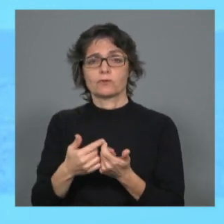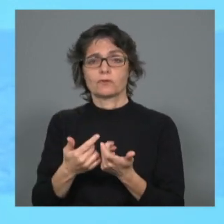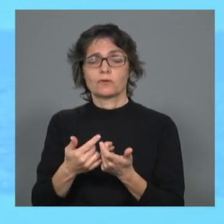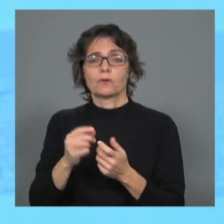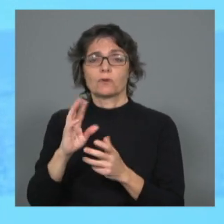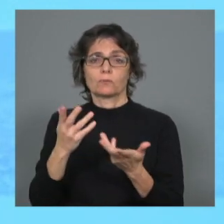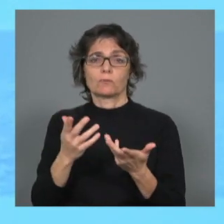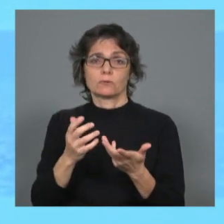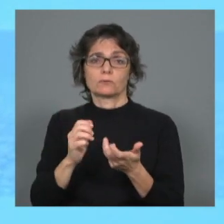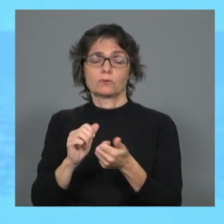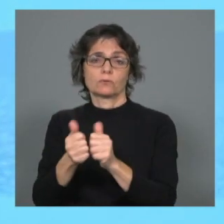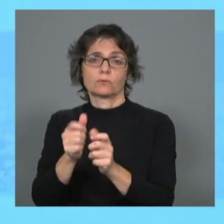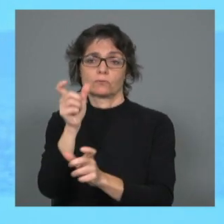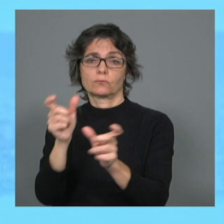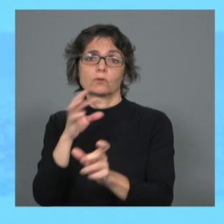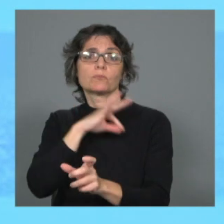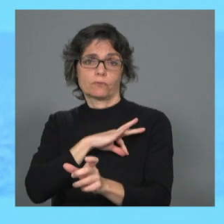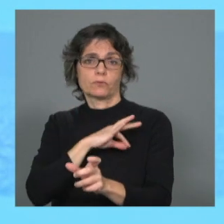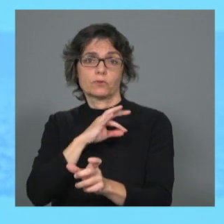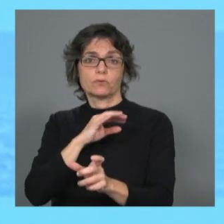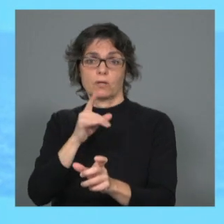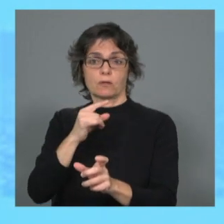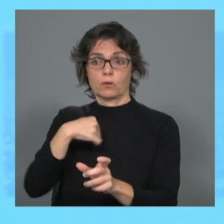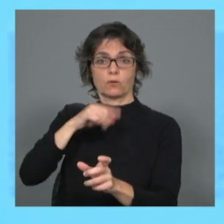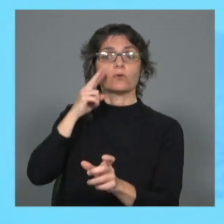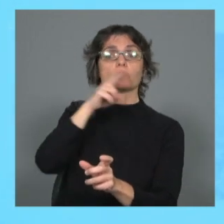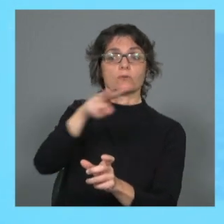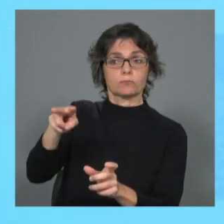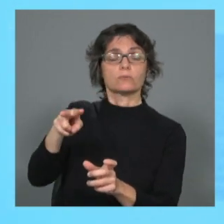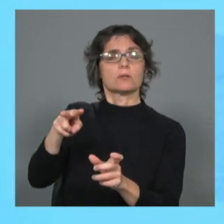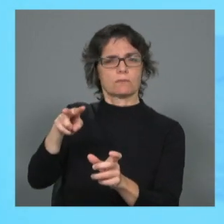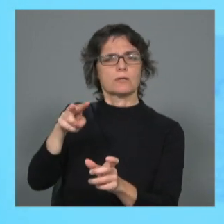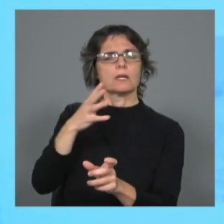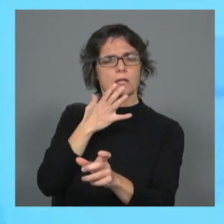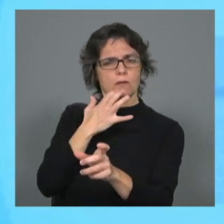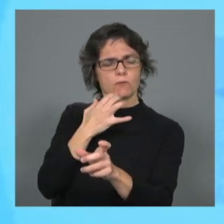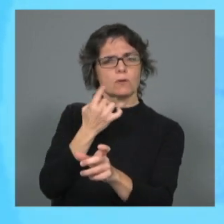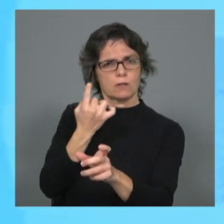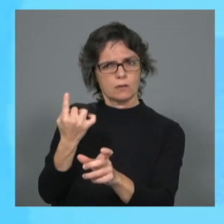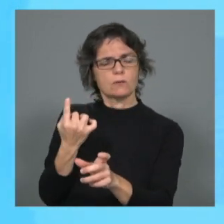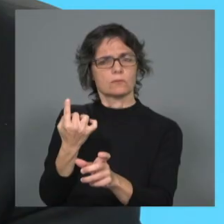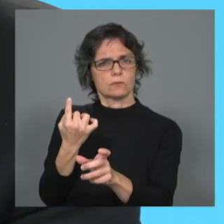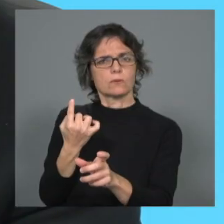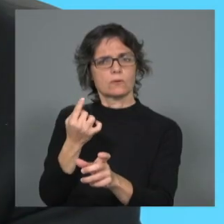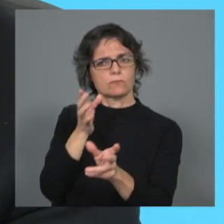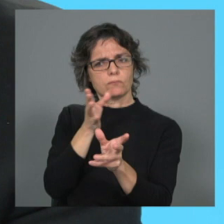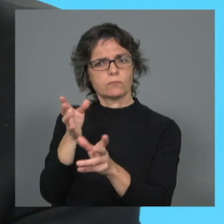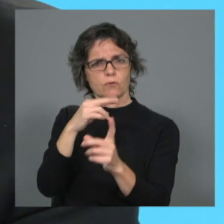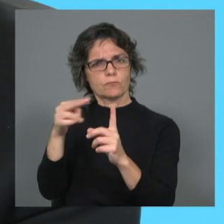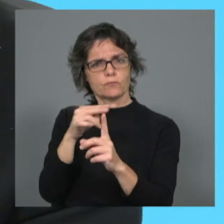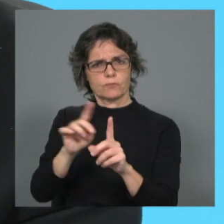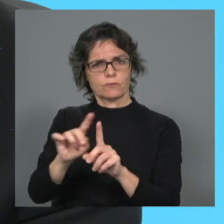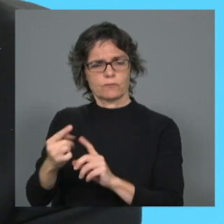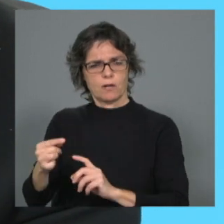que participamos ou assistimos a estes eventos, termos também presente esta dimensão. Obrigado pela sua